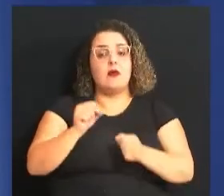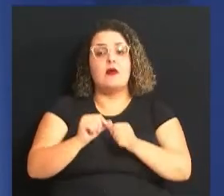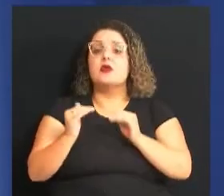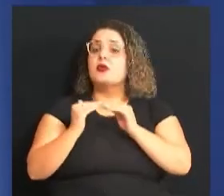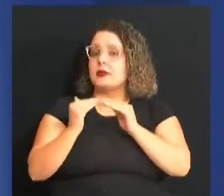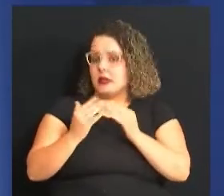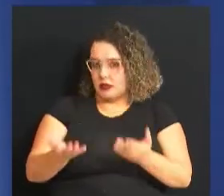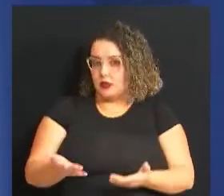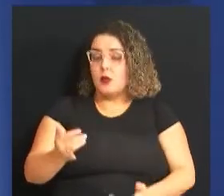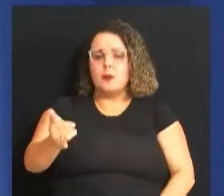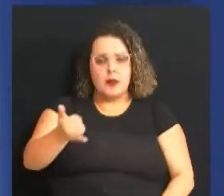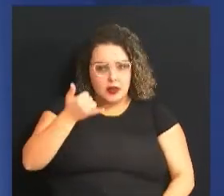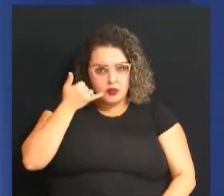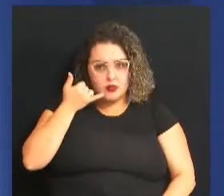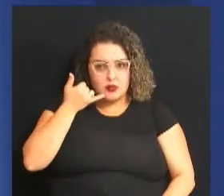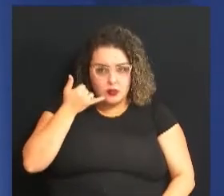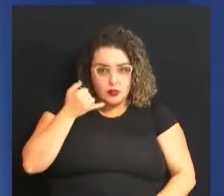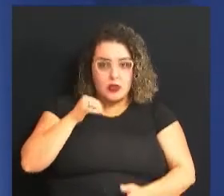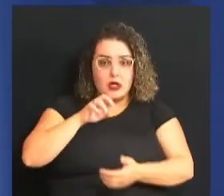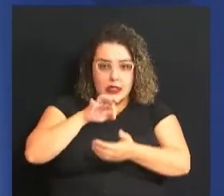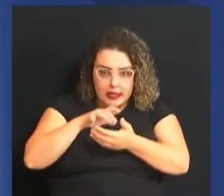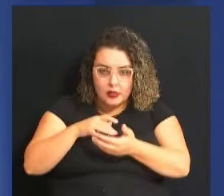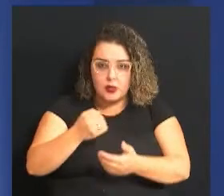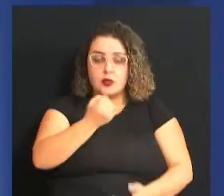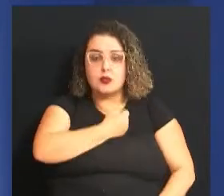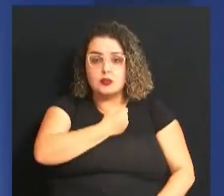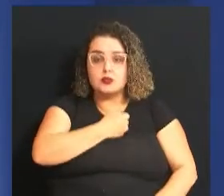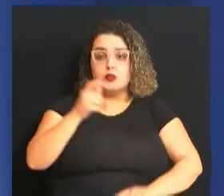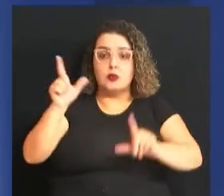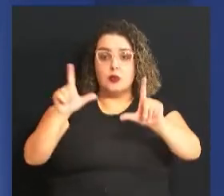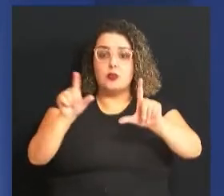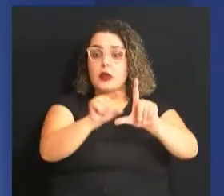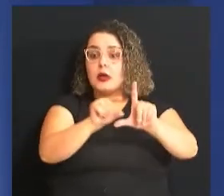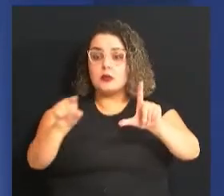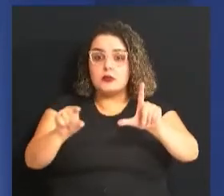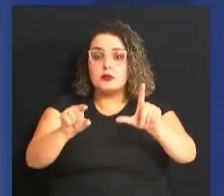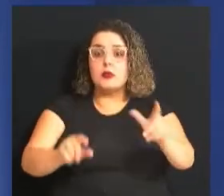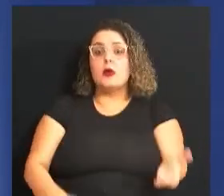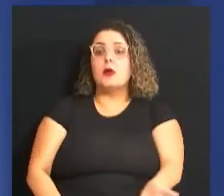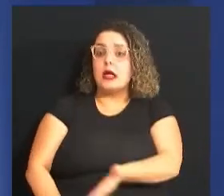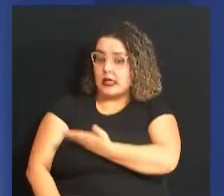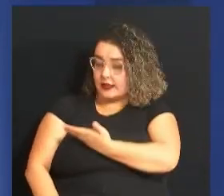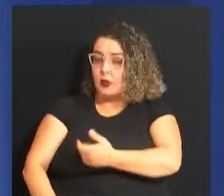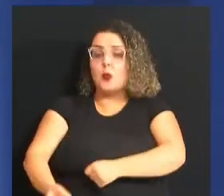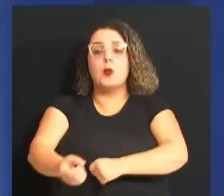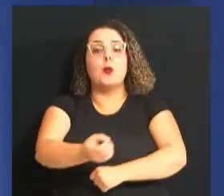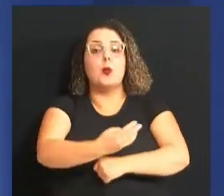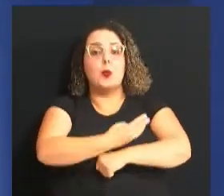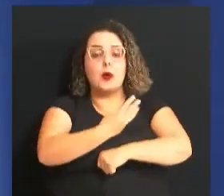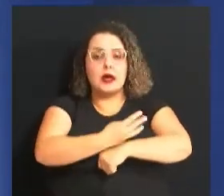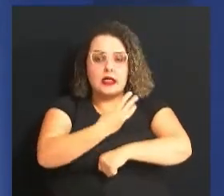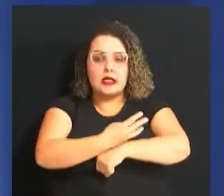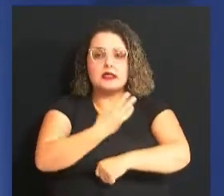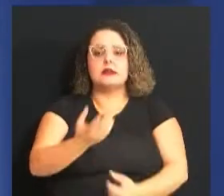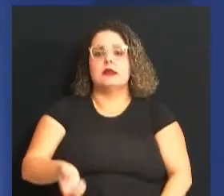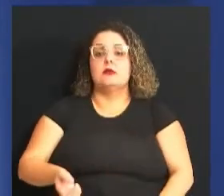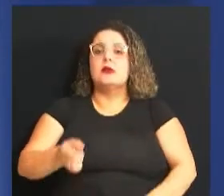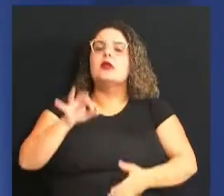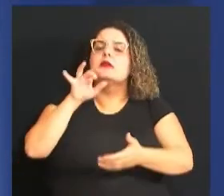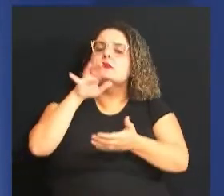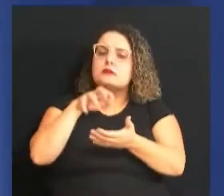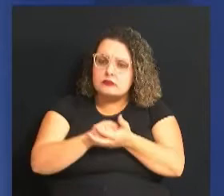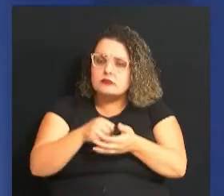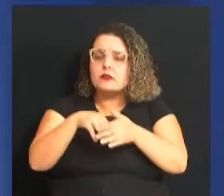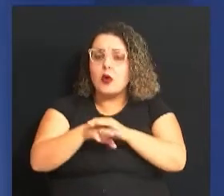seu celular e anota esse número que já vai entrar aí no seu vídeo. Ele é o nosso WhatsApp. Deixa ele anotado aí. E se ao longo